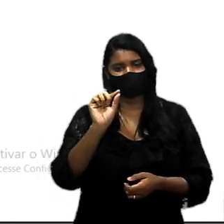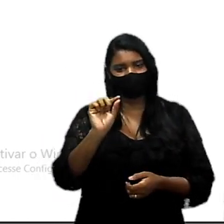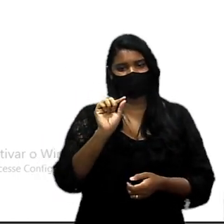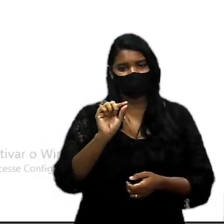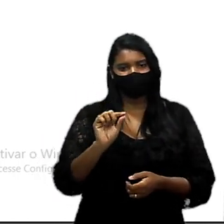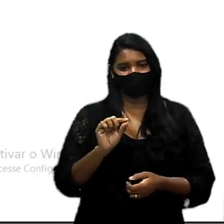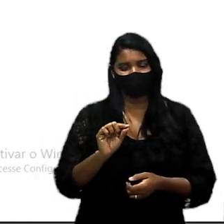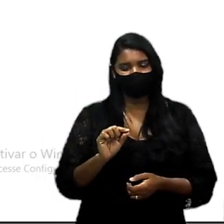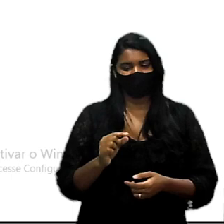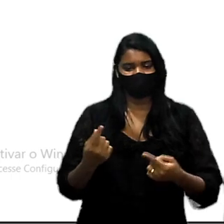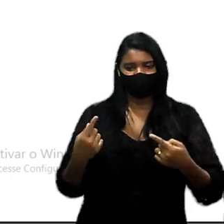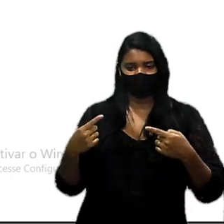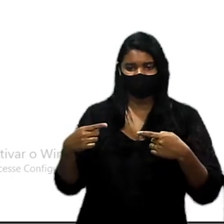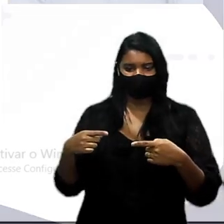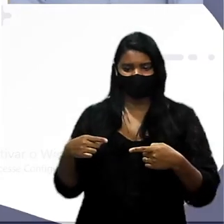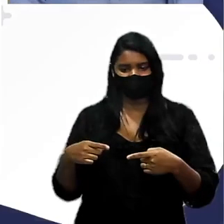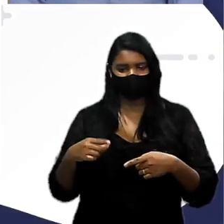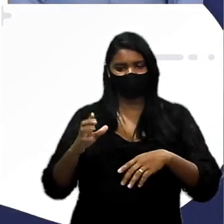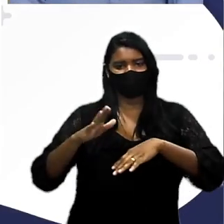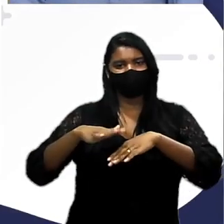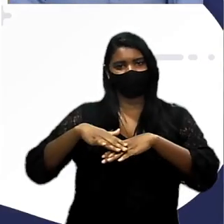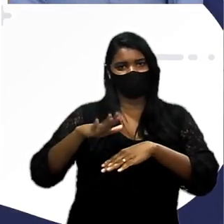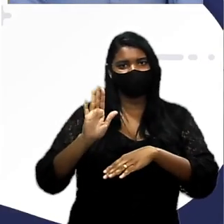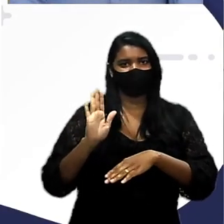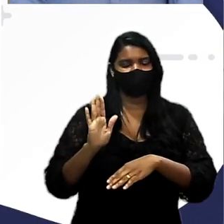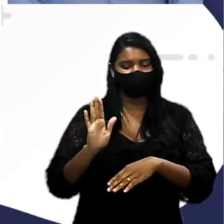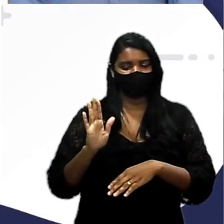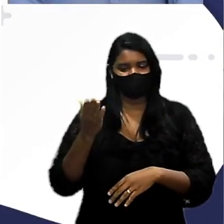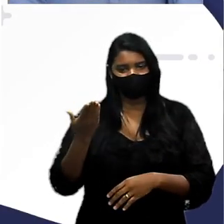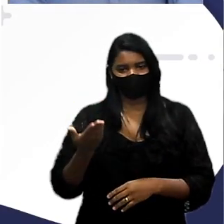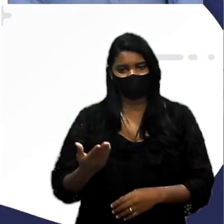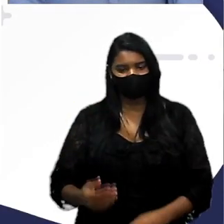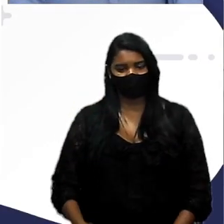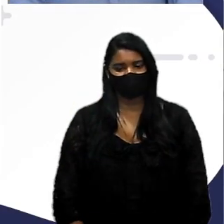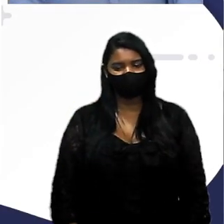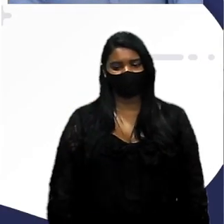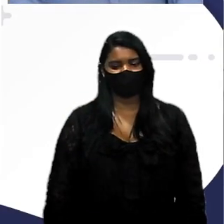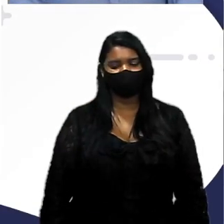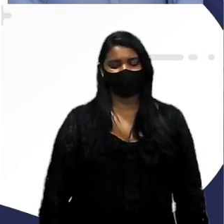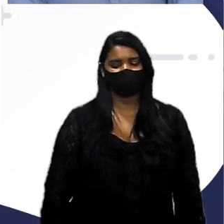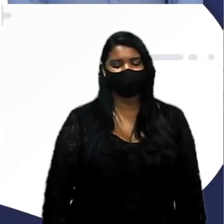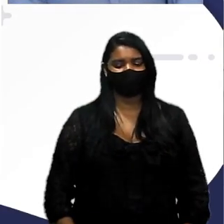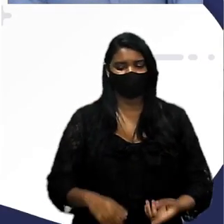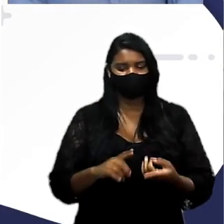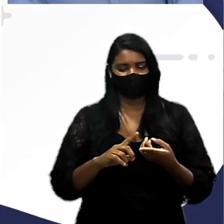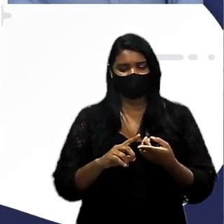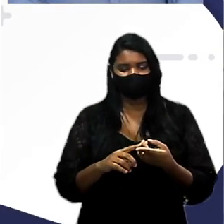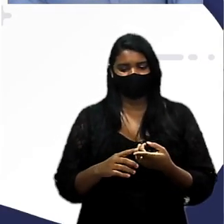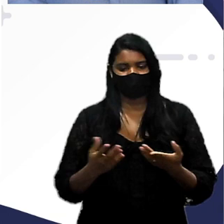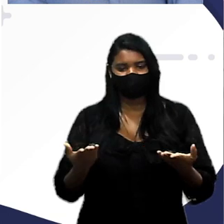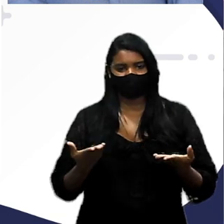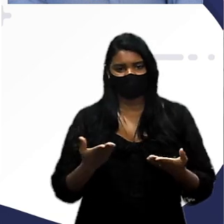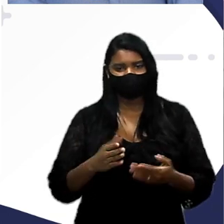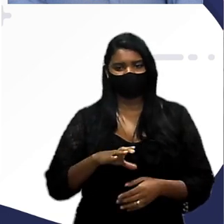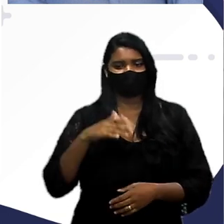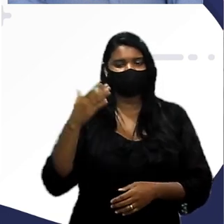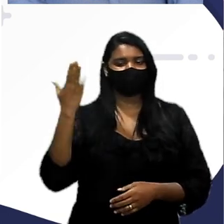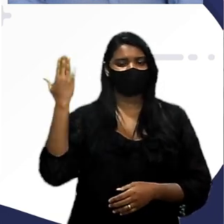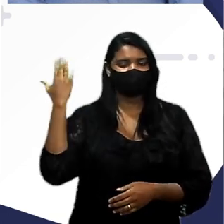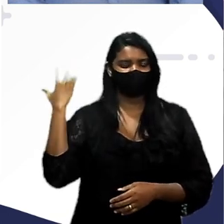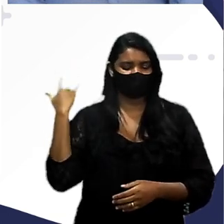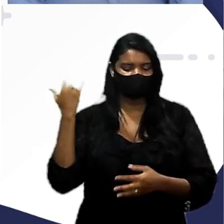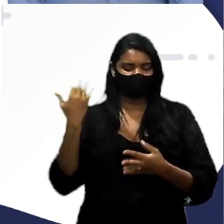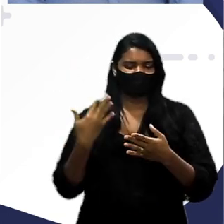essa competitividade se torne cada vez mais evidente, né? Temos também aí atitudes, né, do passado, né?